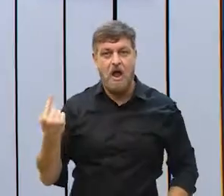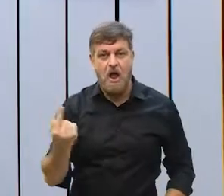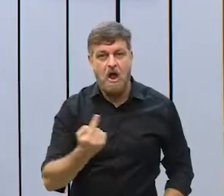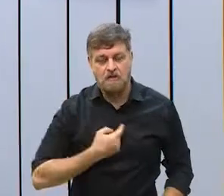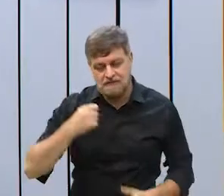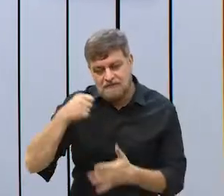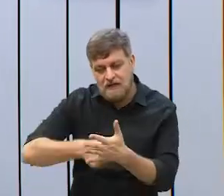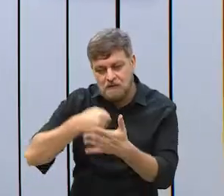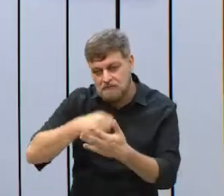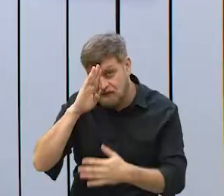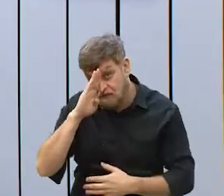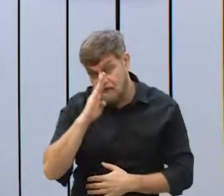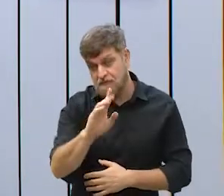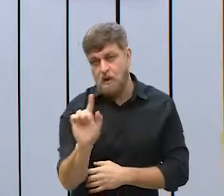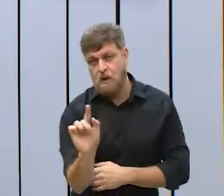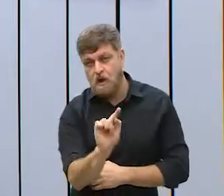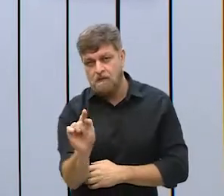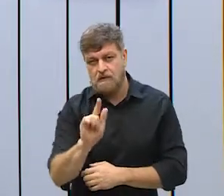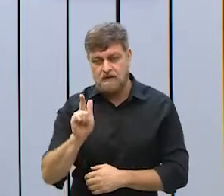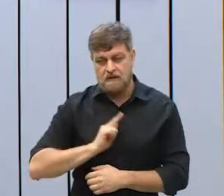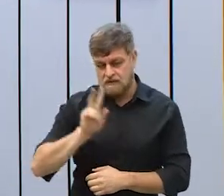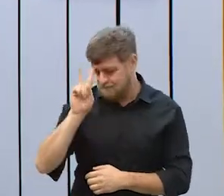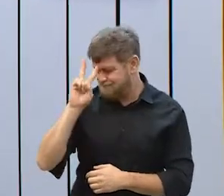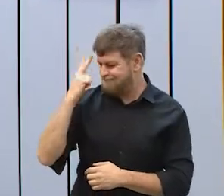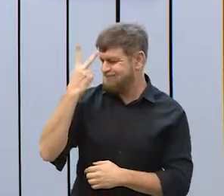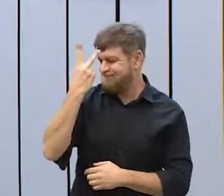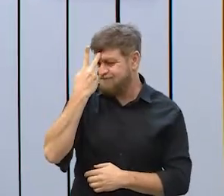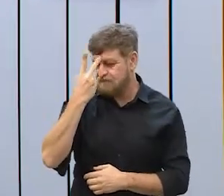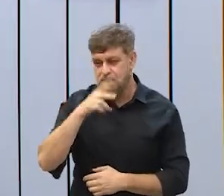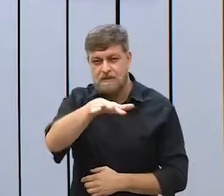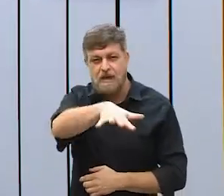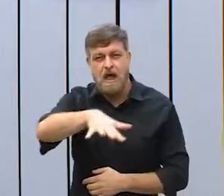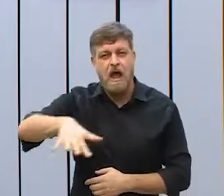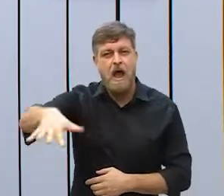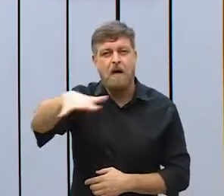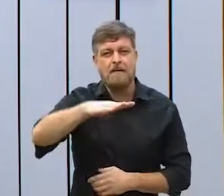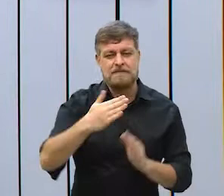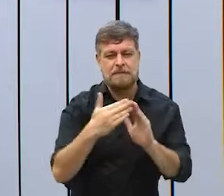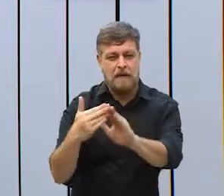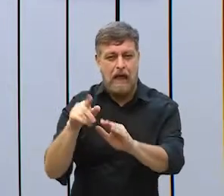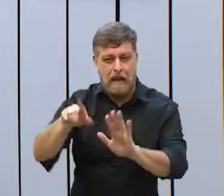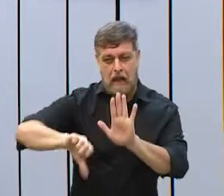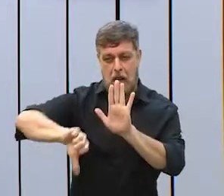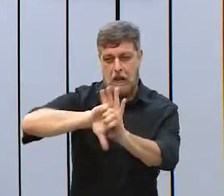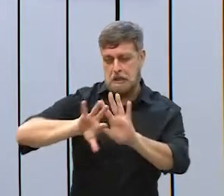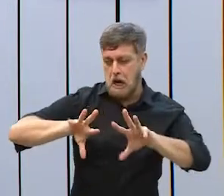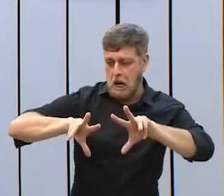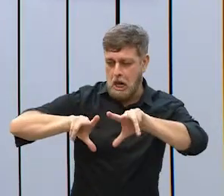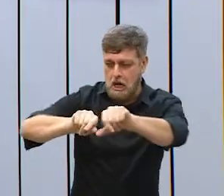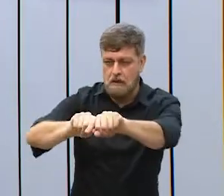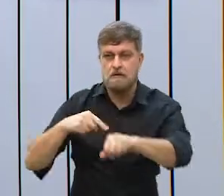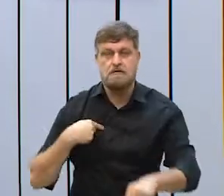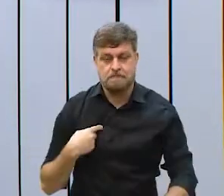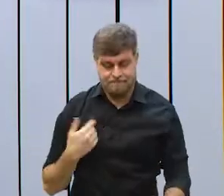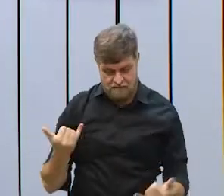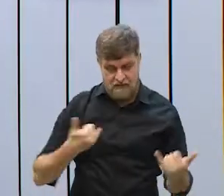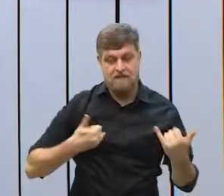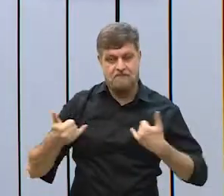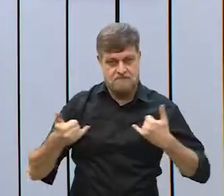principal luta é desconstruir, que é uma região que só tem bandido, como a gente gosta de escutar